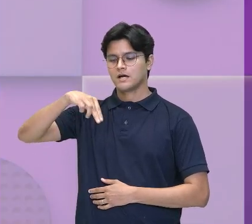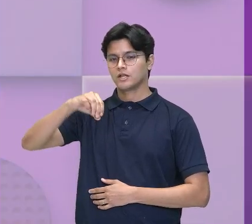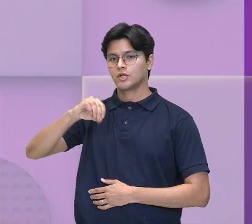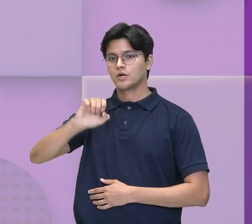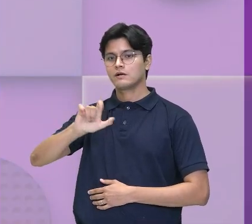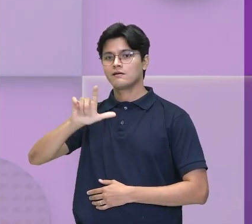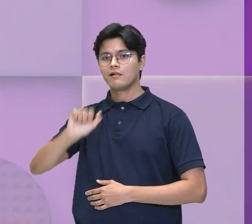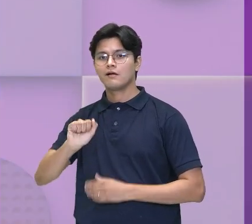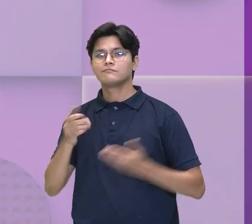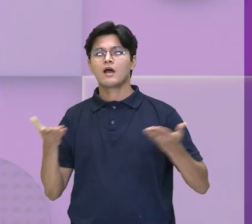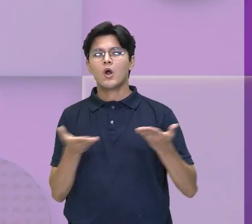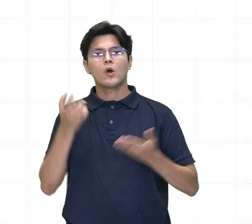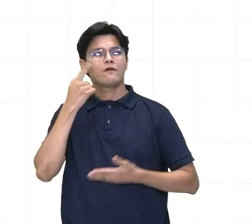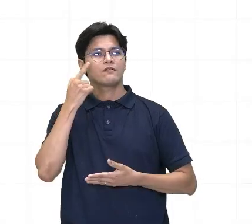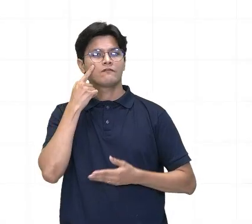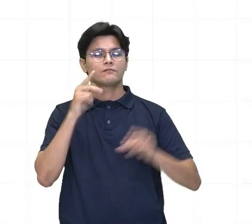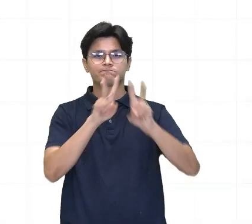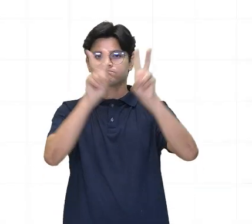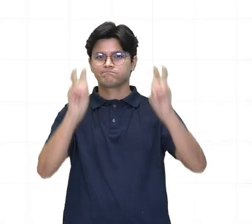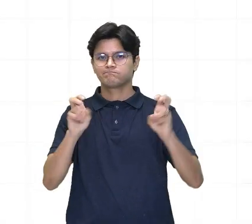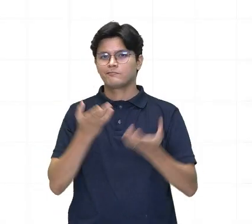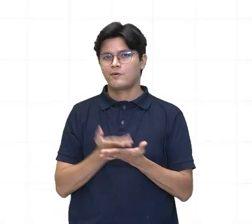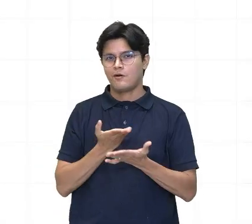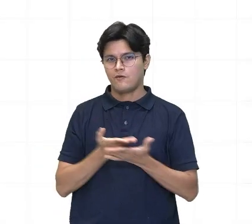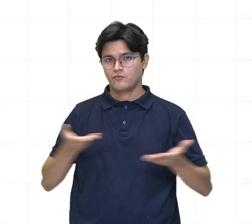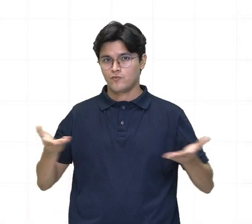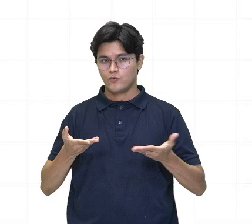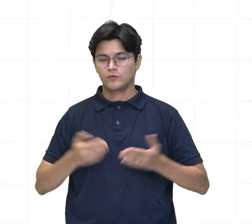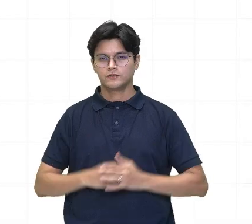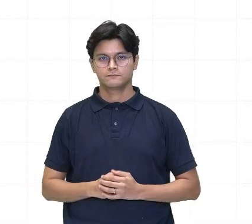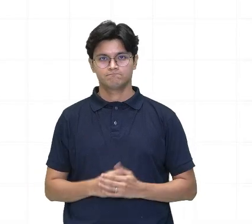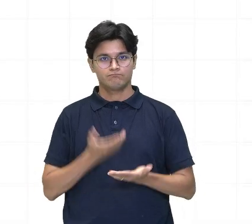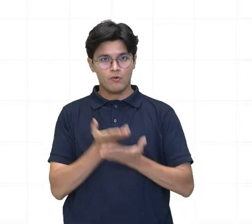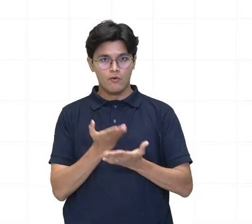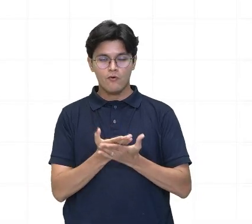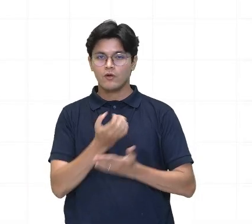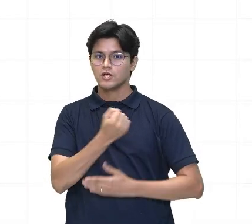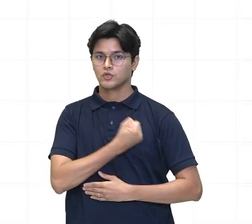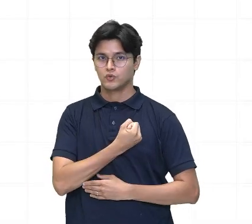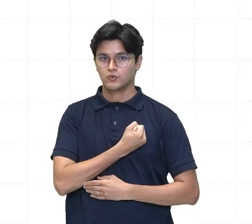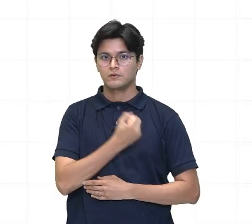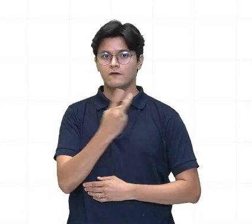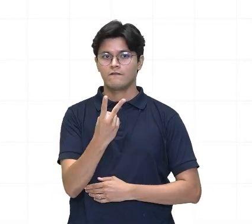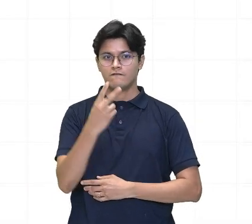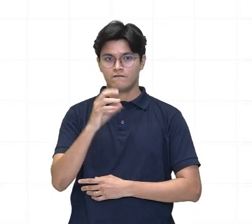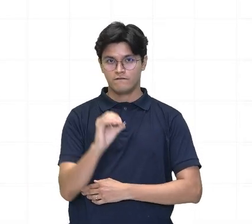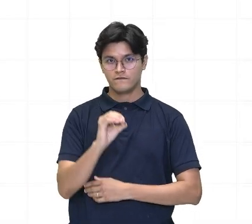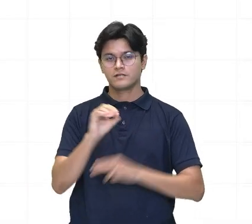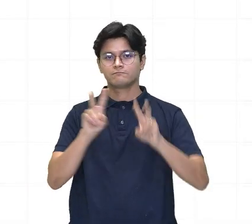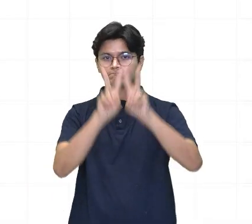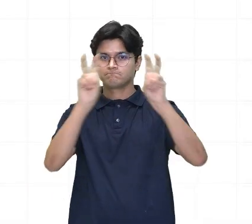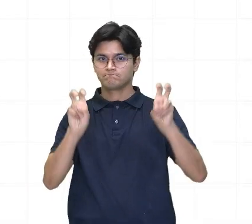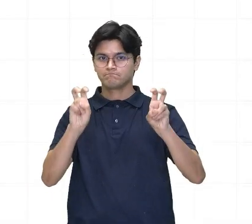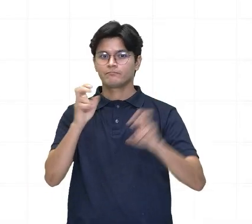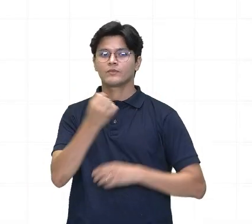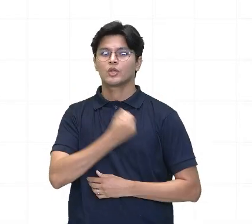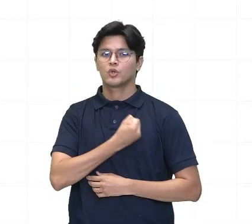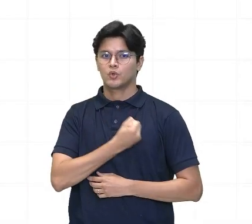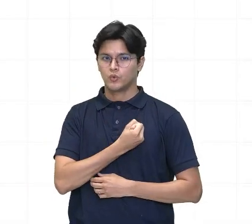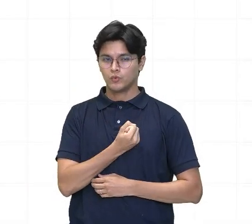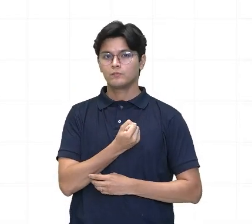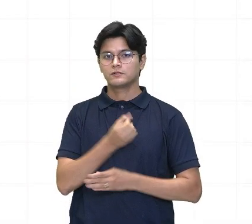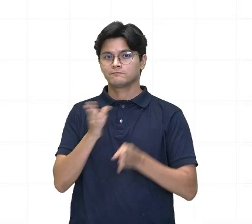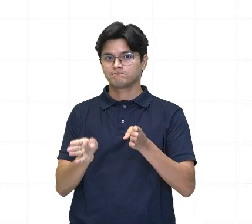tema da aula. Aula de número 20, objeto de conhecimento, números inteiros,